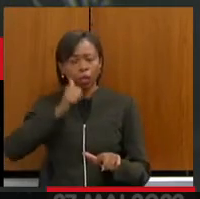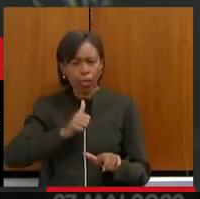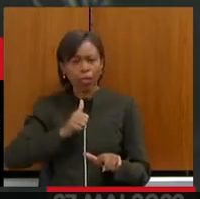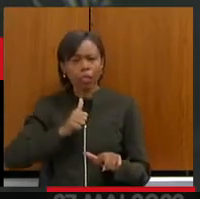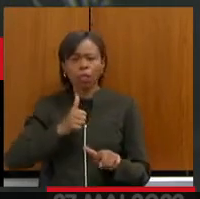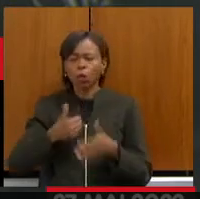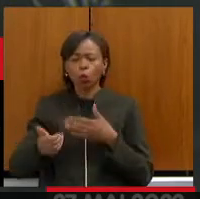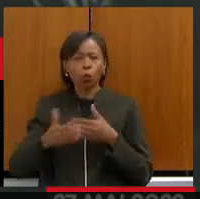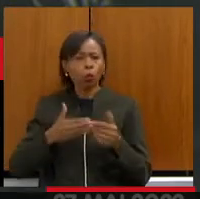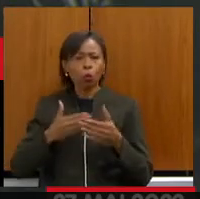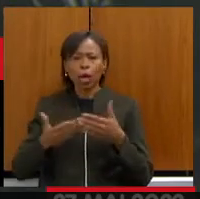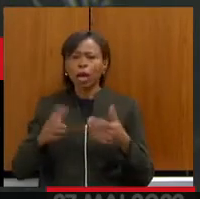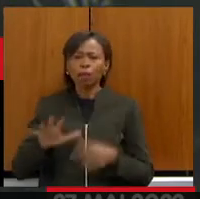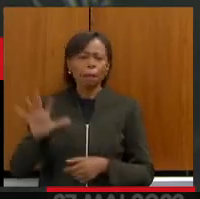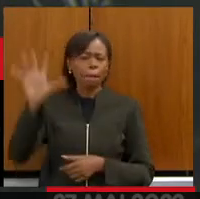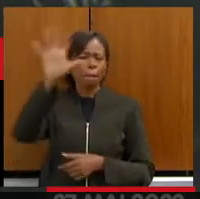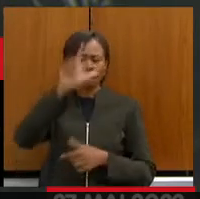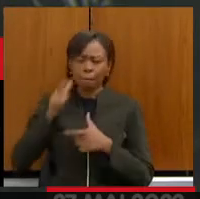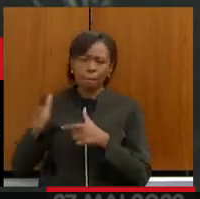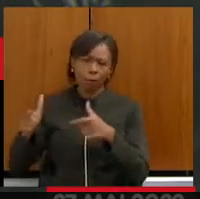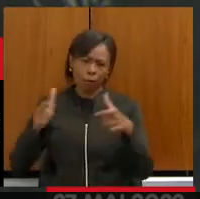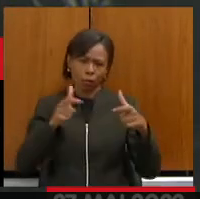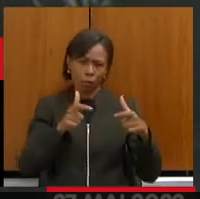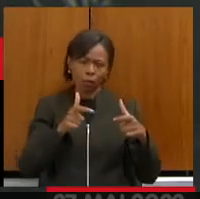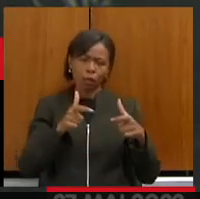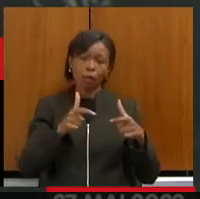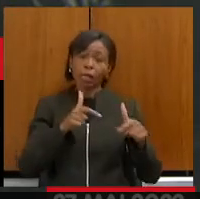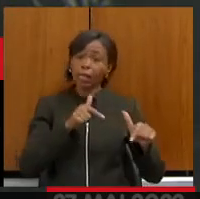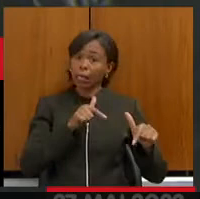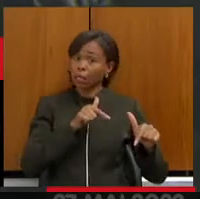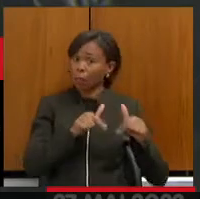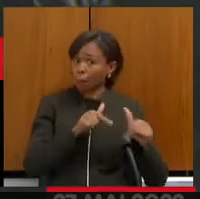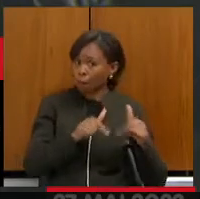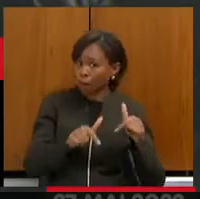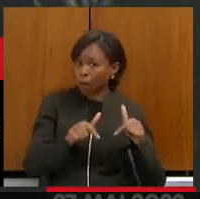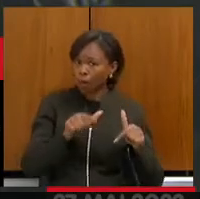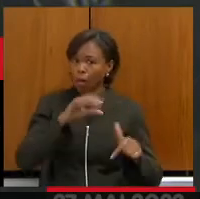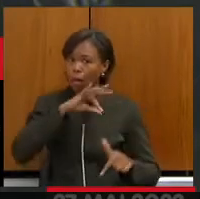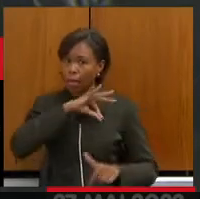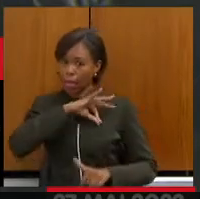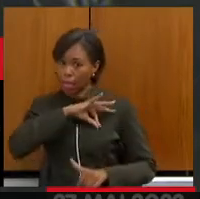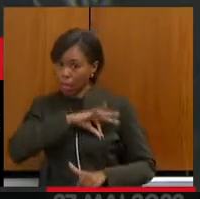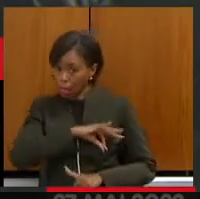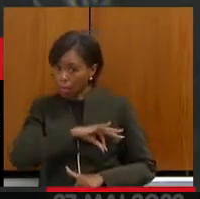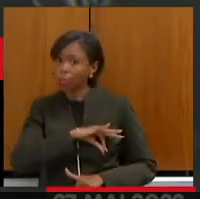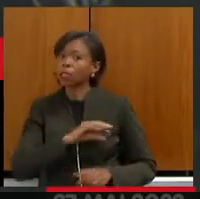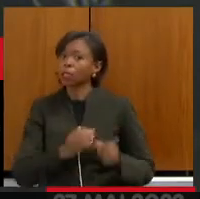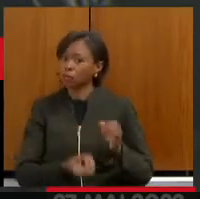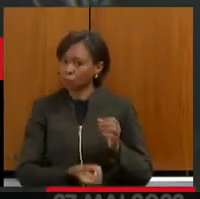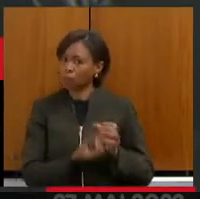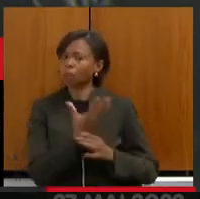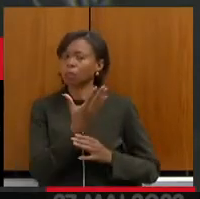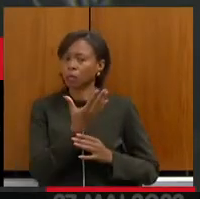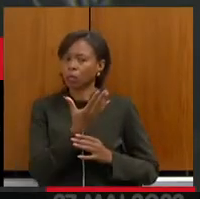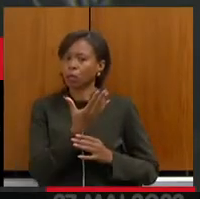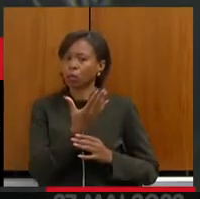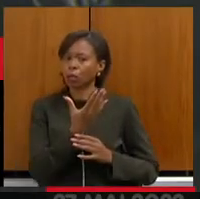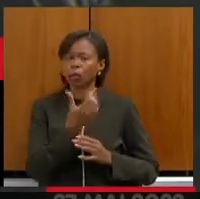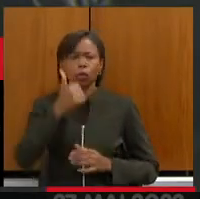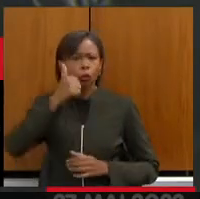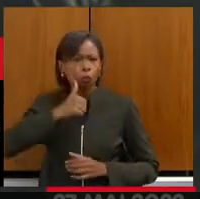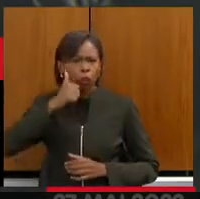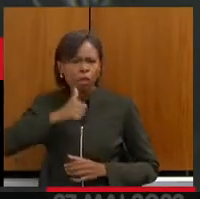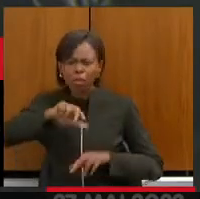todos os territórios a geração de emprego e renda levando-se em conta a realidade das mulheres nas suas múltiplas